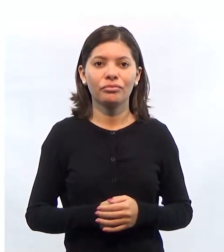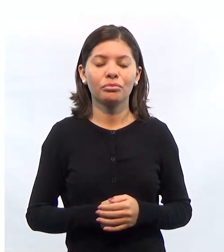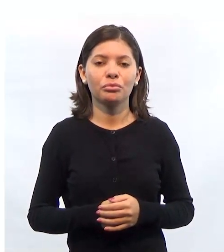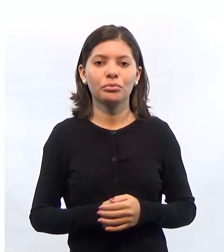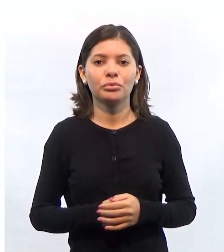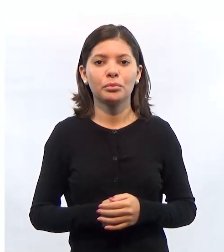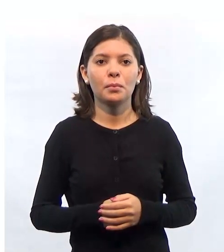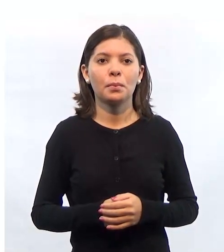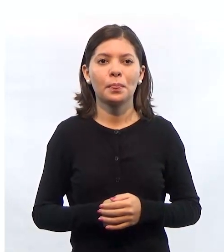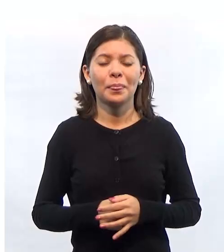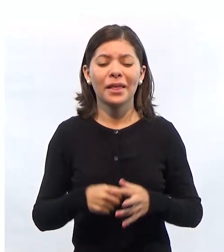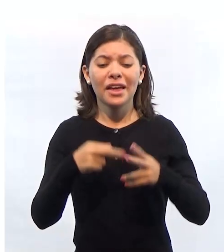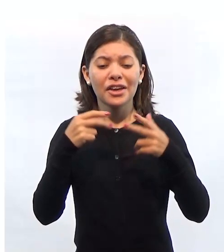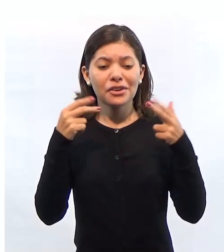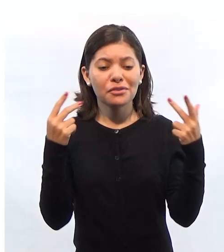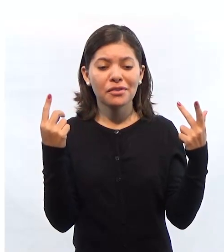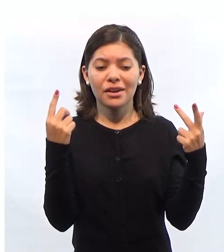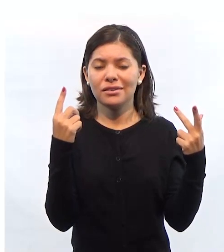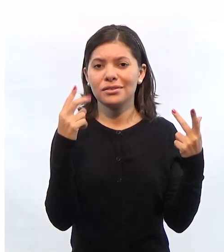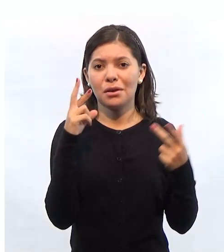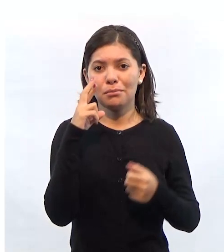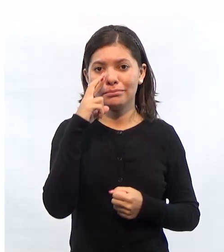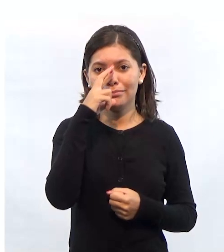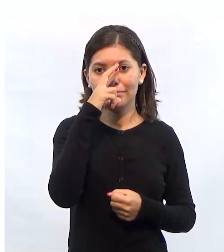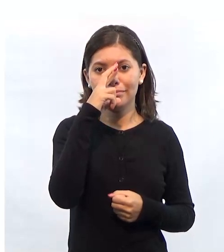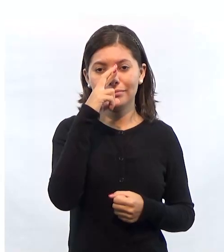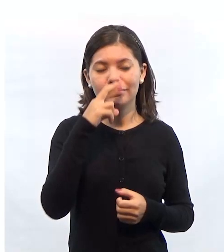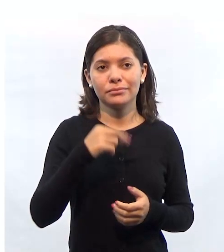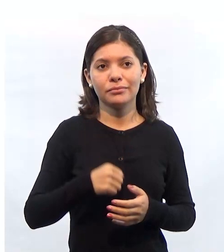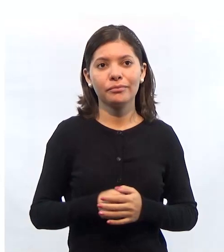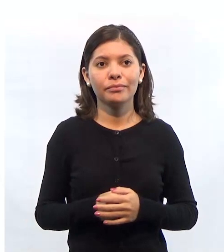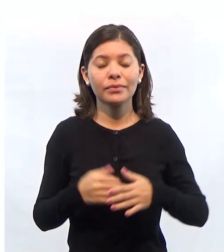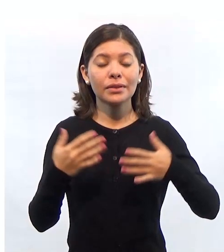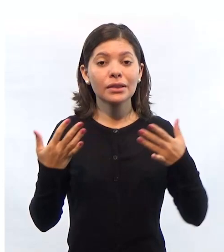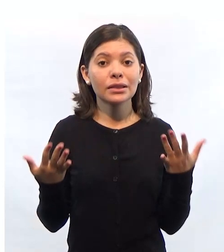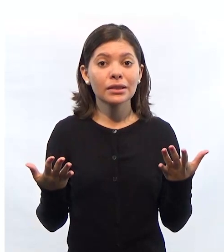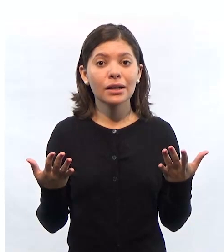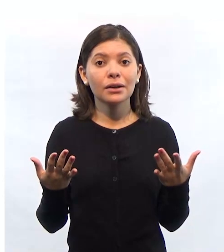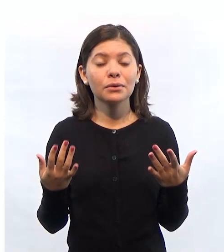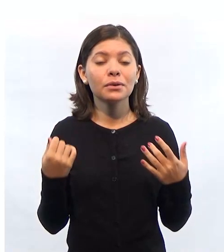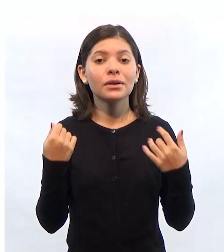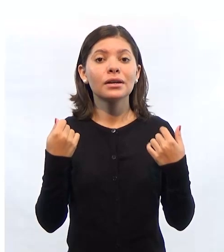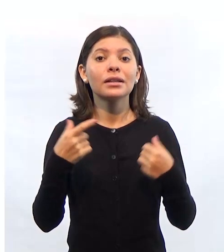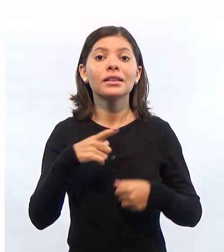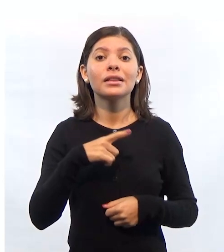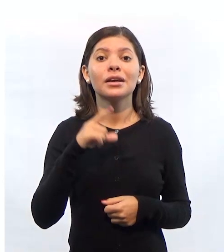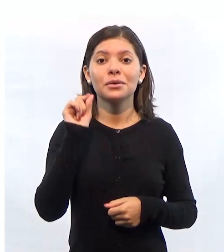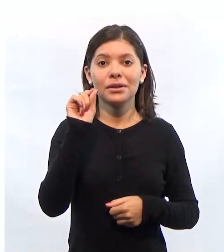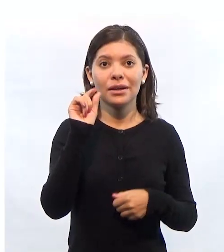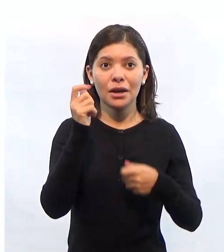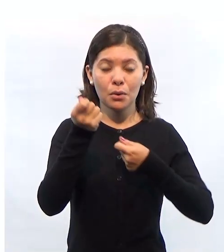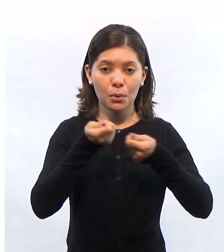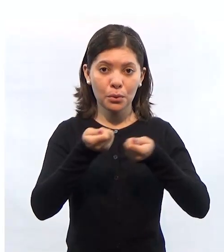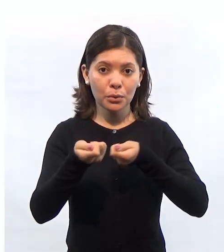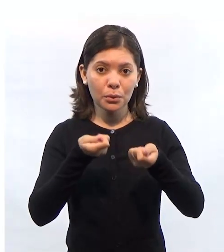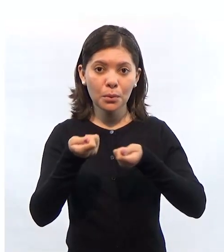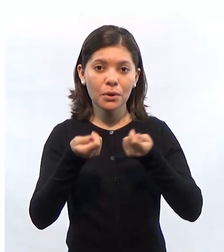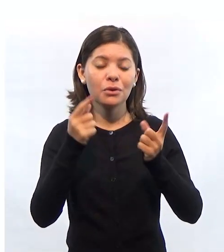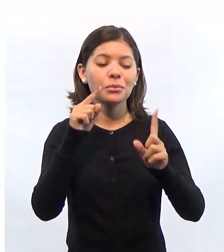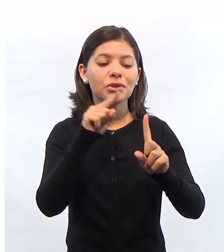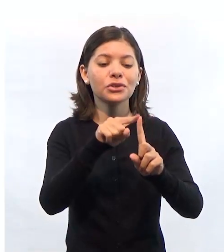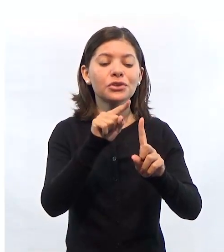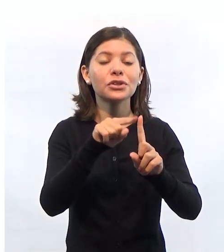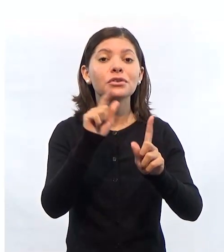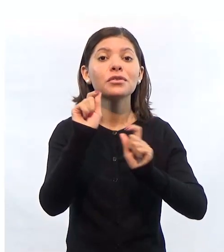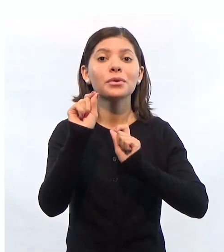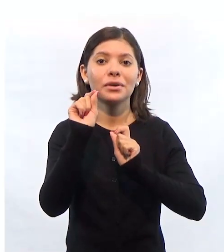imperfeições e defeitos então para isso existe o controle os objetivos